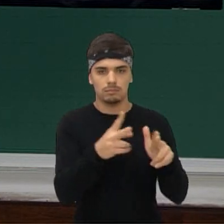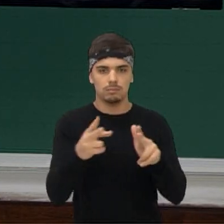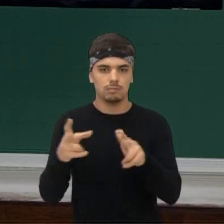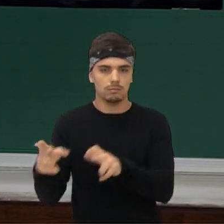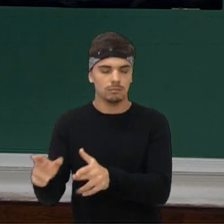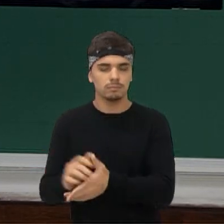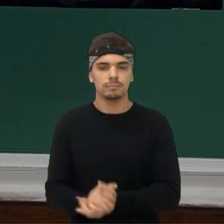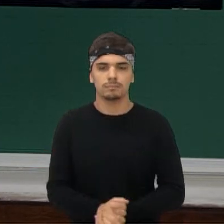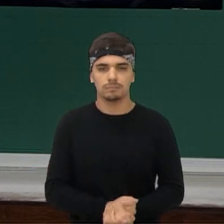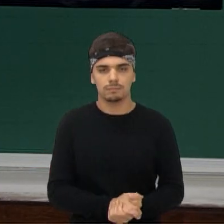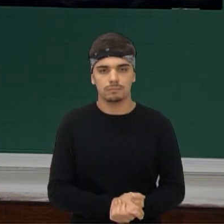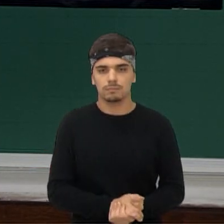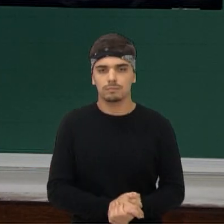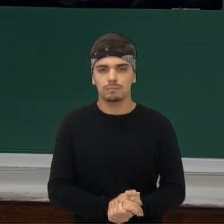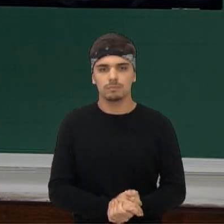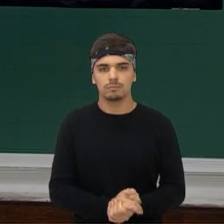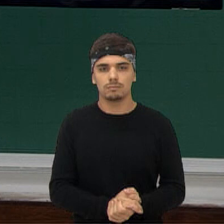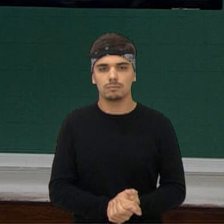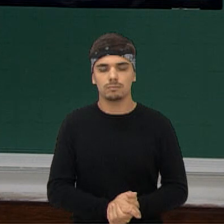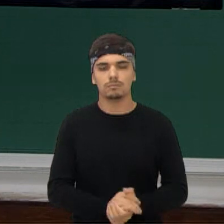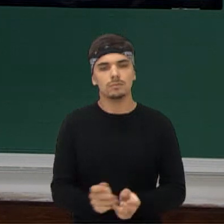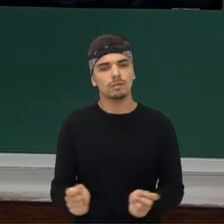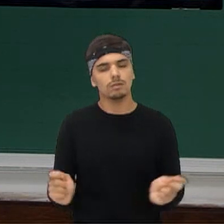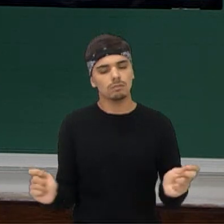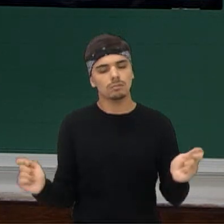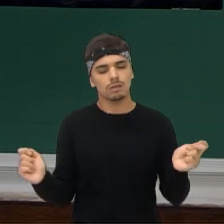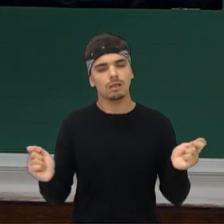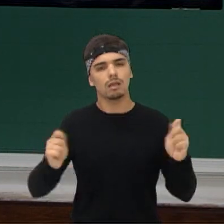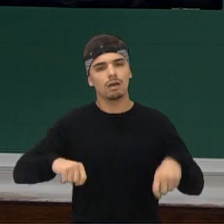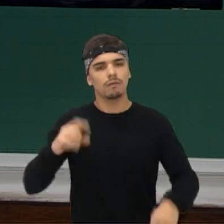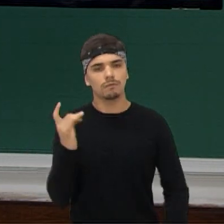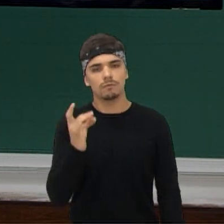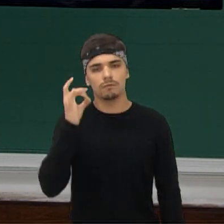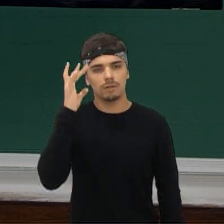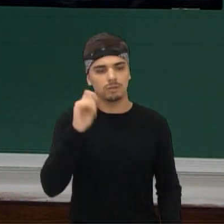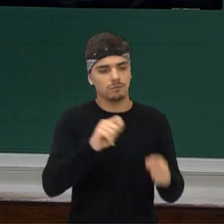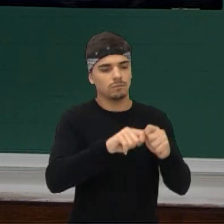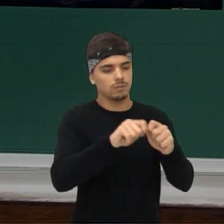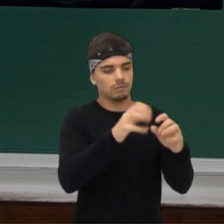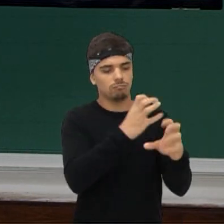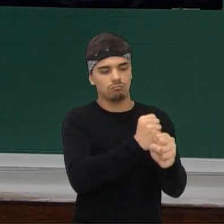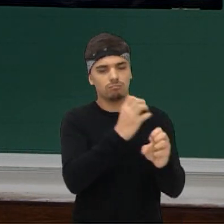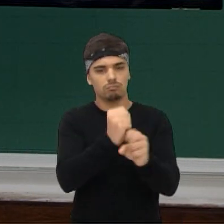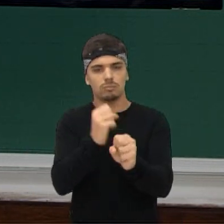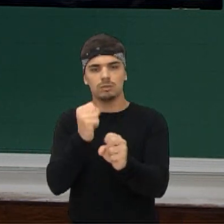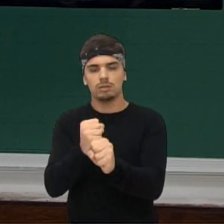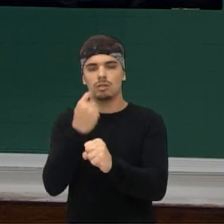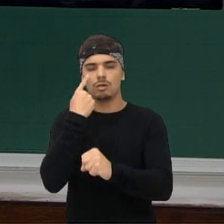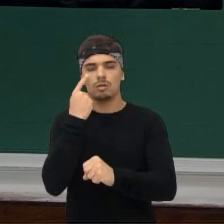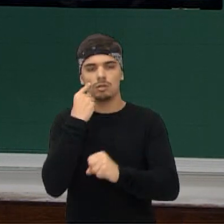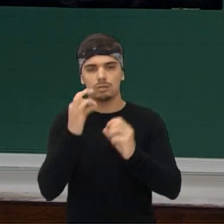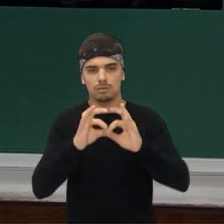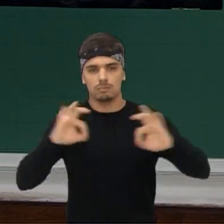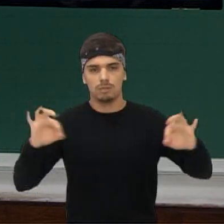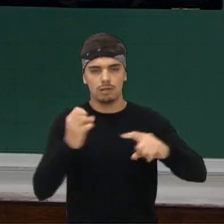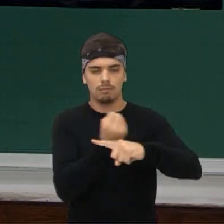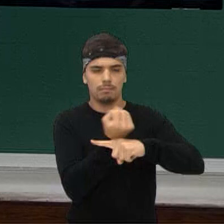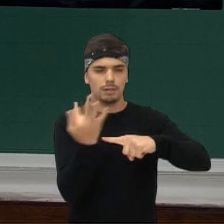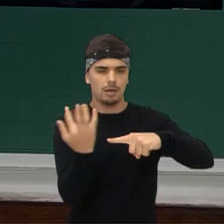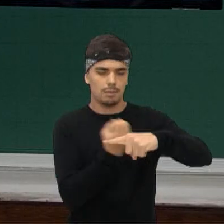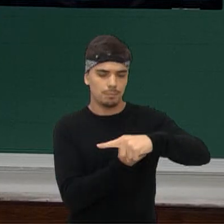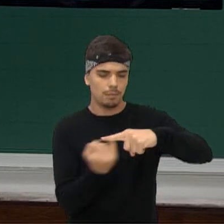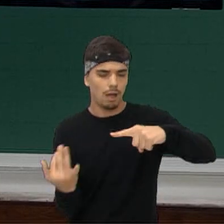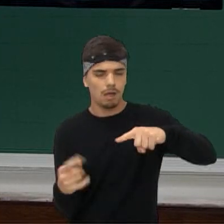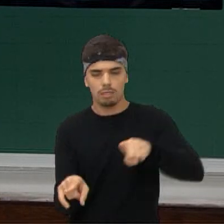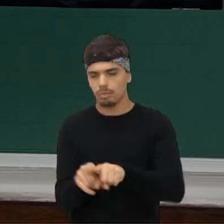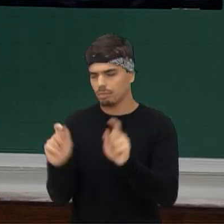Aí, para facilitar o meu cálculo, a gente pode fazer simplificação de fração. Posso multiplicar tudo,